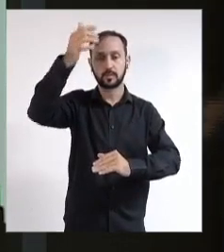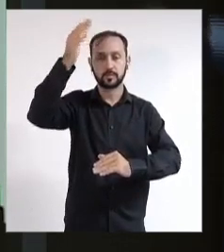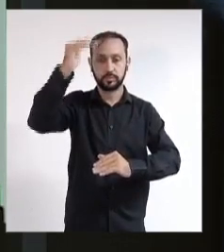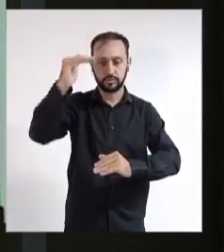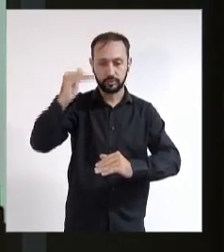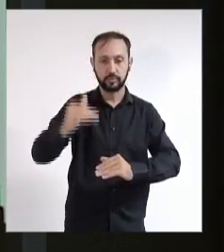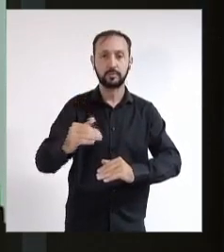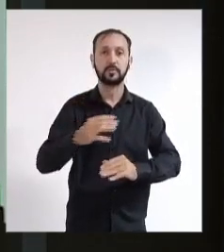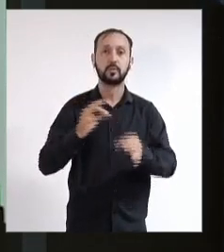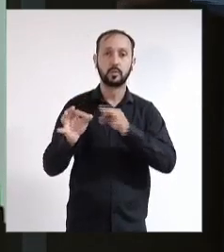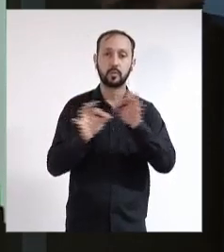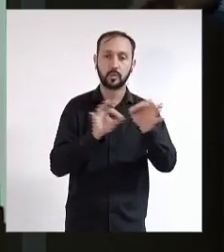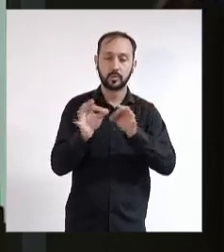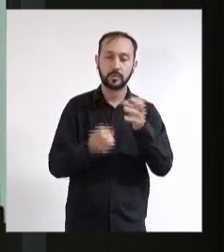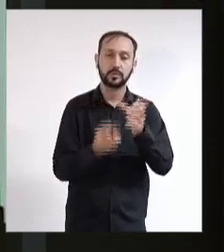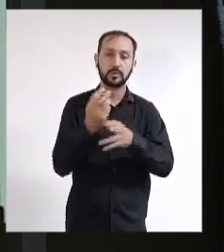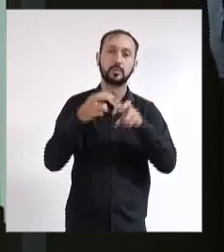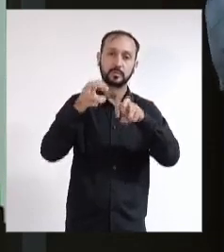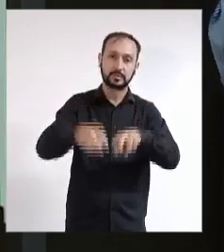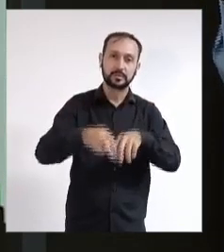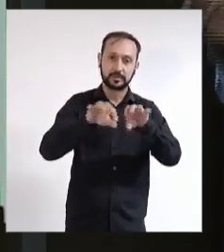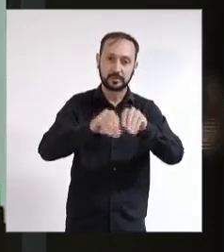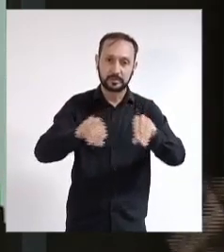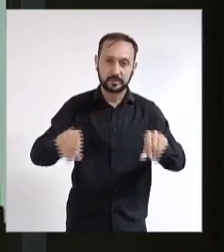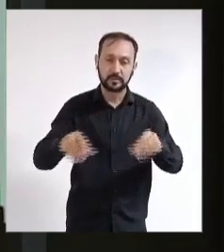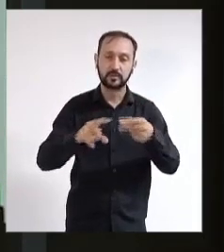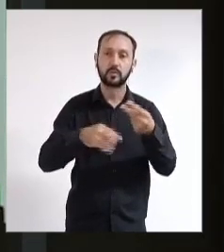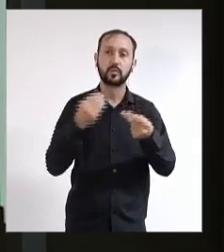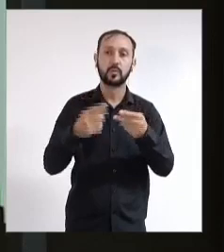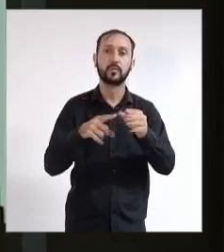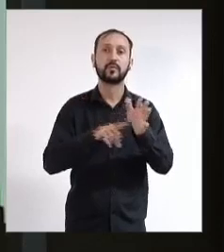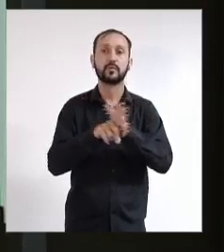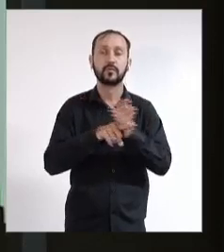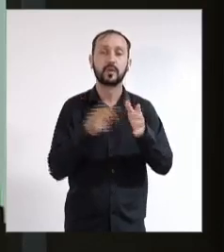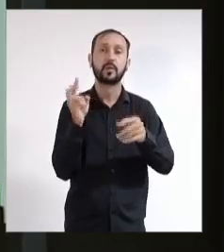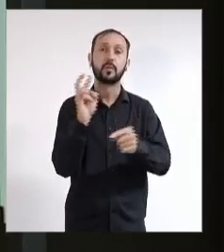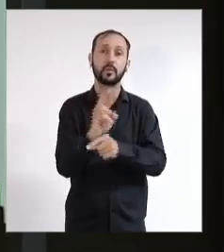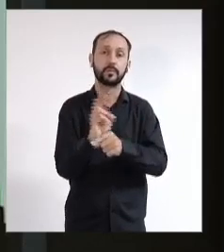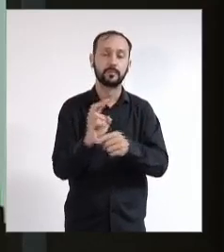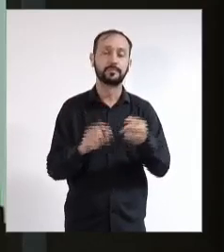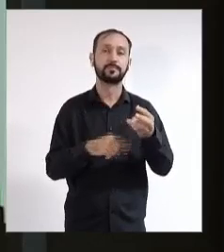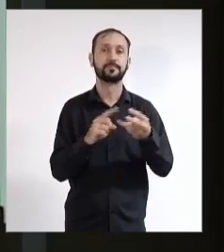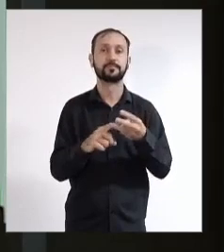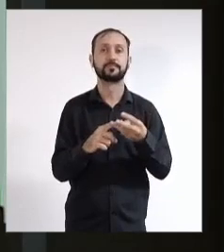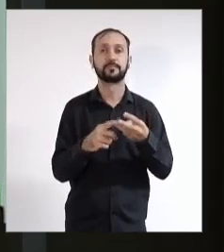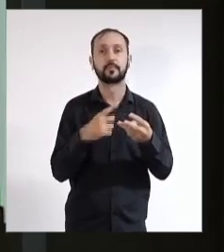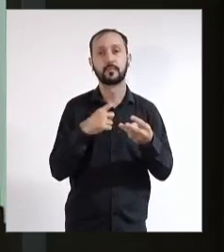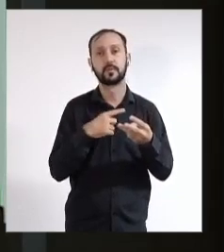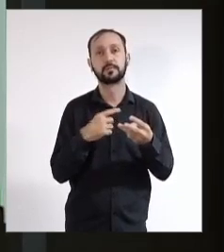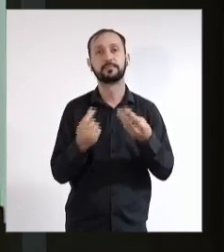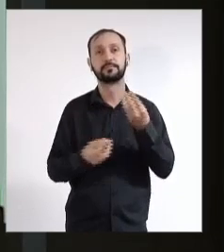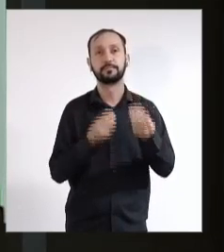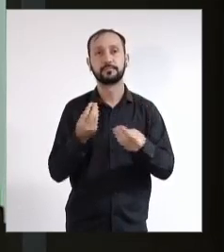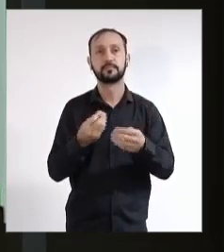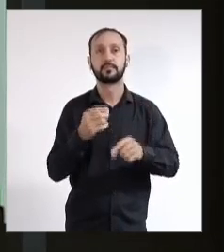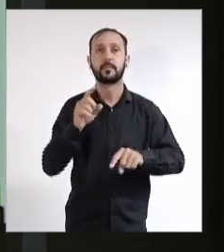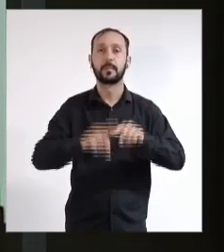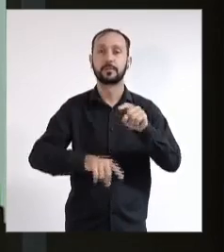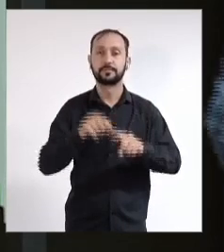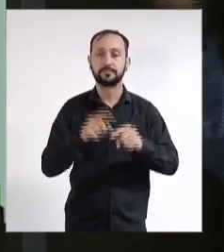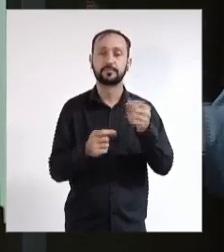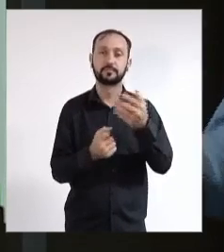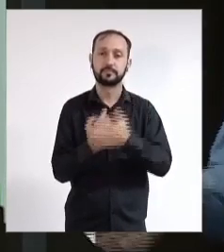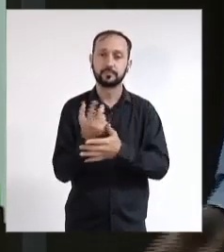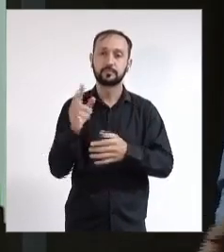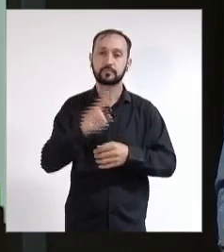que vai da regularização fundiária e depois de elaboração revisão do plano de manejo aí se adquire bens e serviços